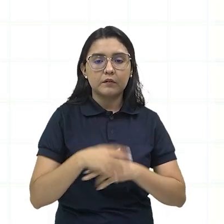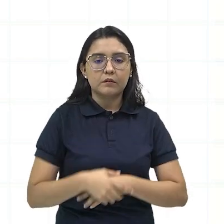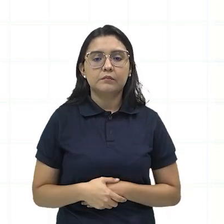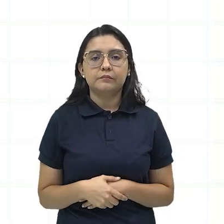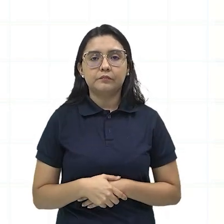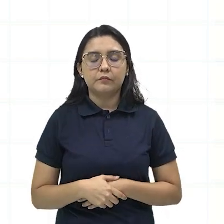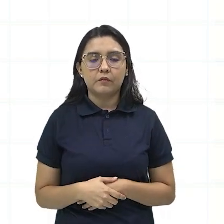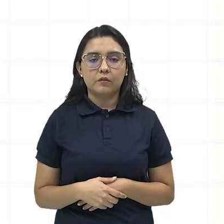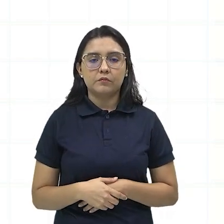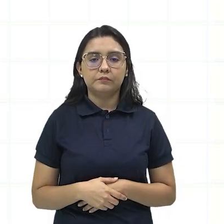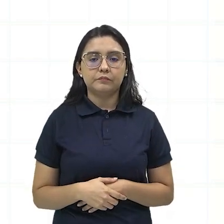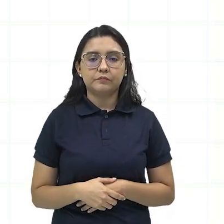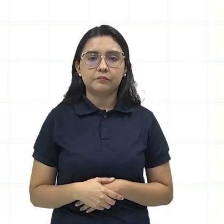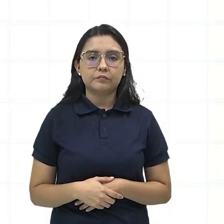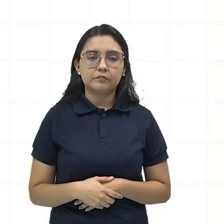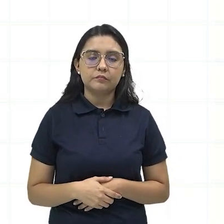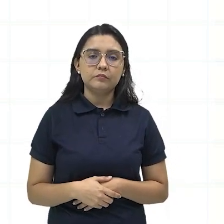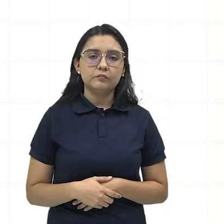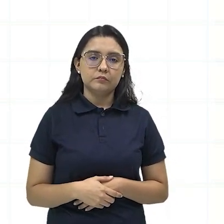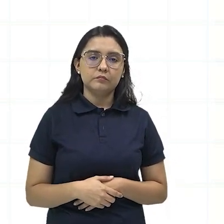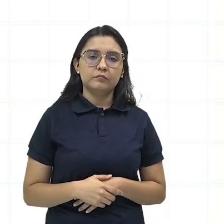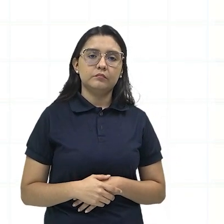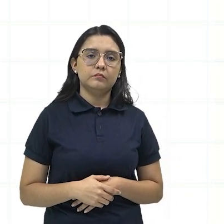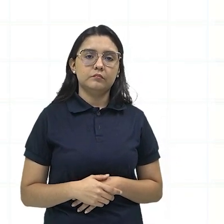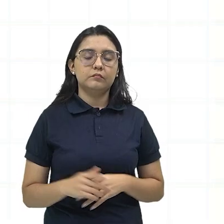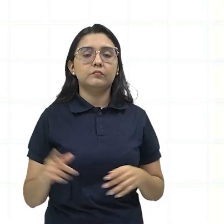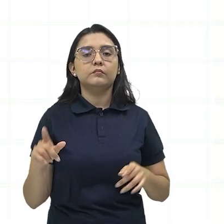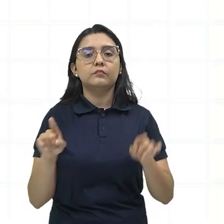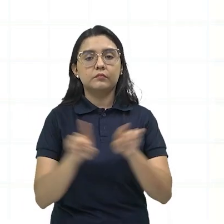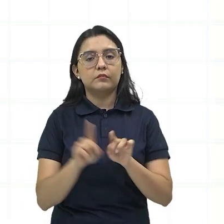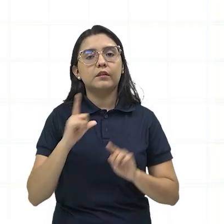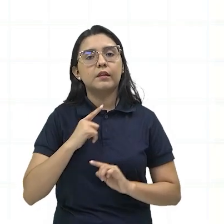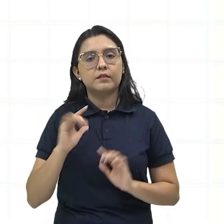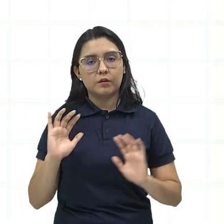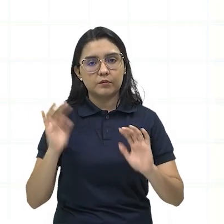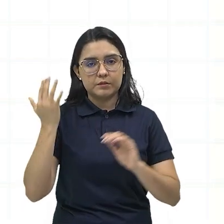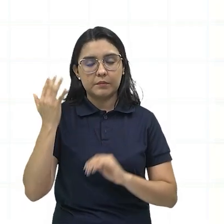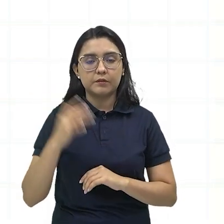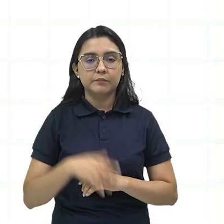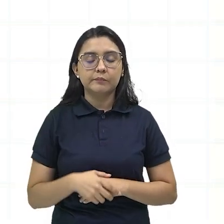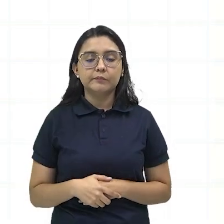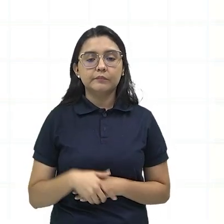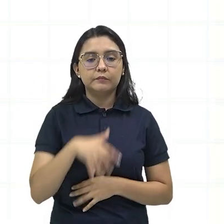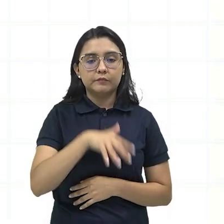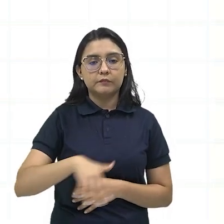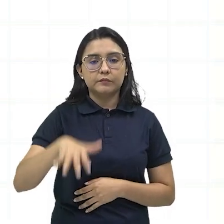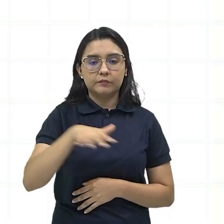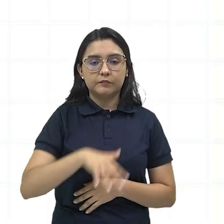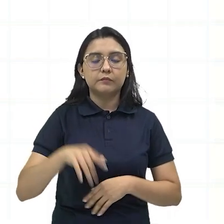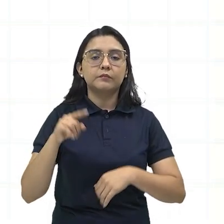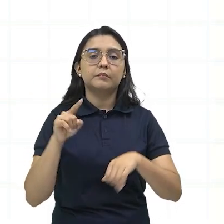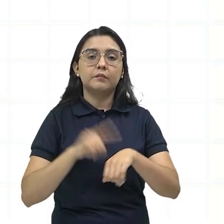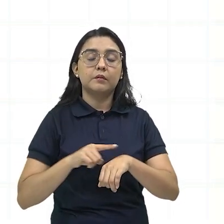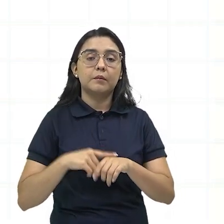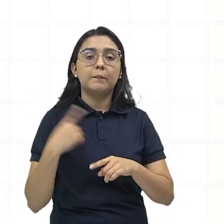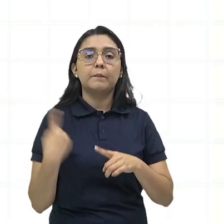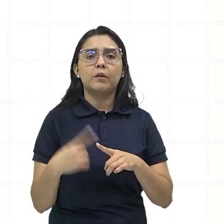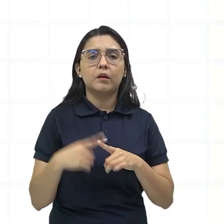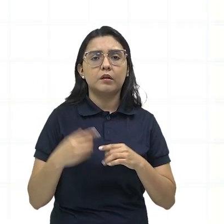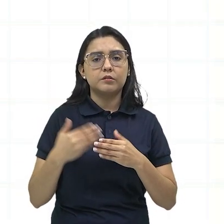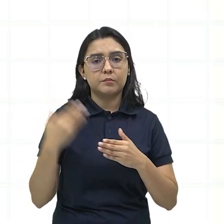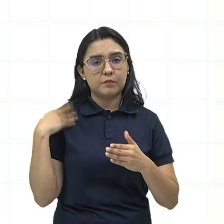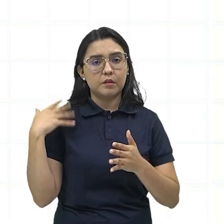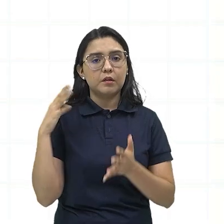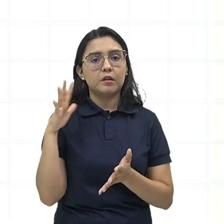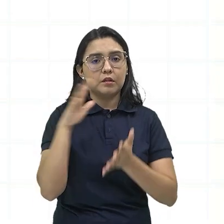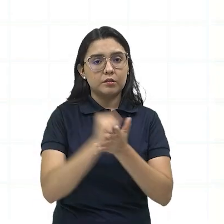transformadas nas Amazonas. Então a gente tem esse pequeno evento no espaço e no tempo. Por quê? Porque antigamente se registrava